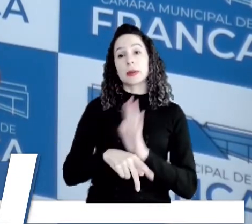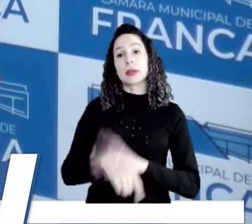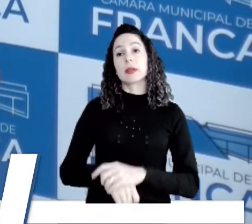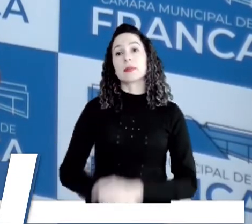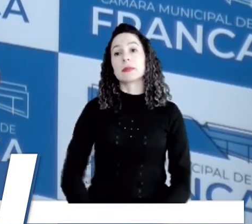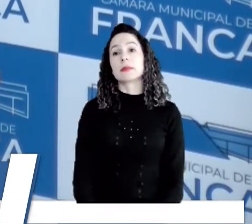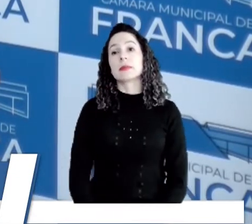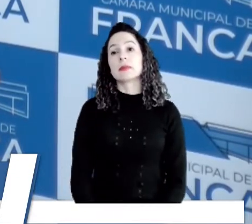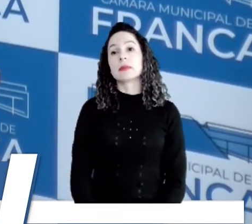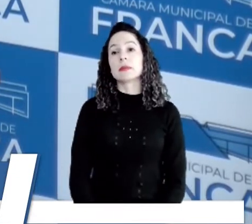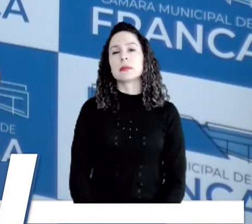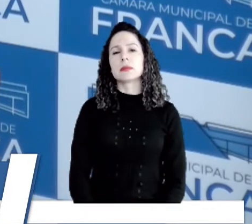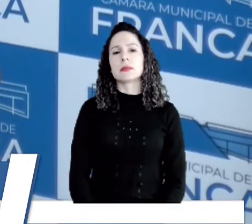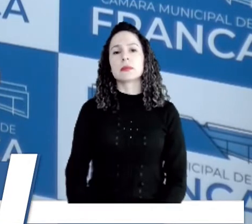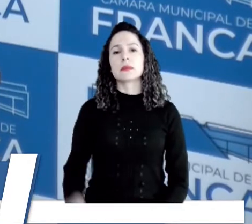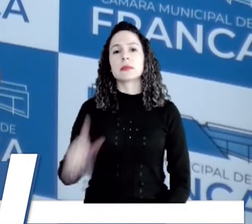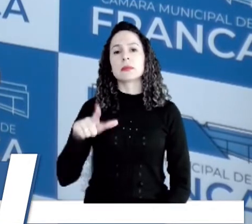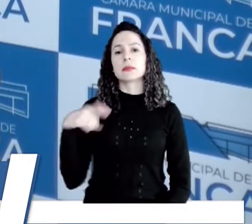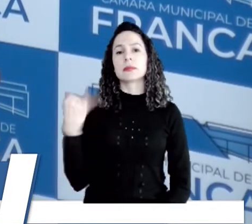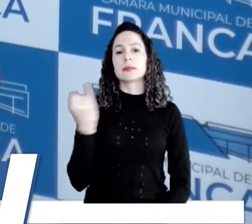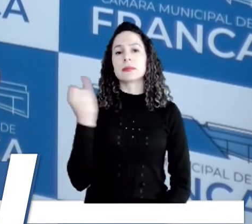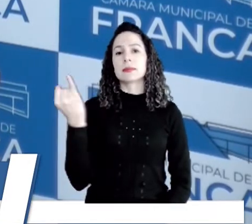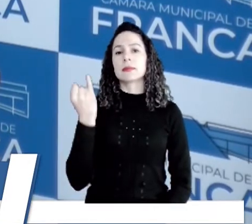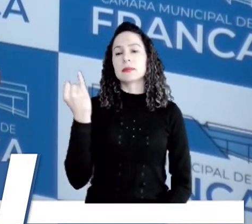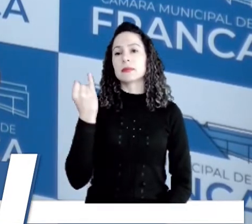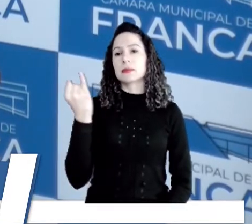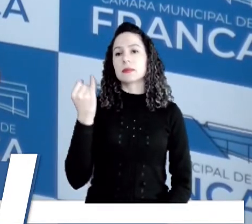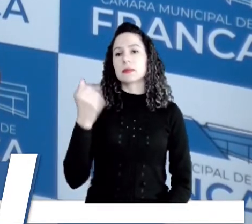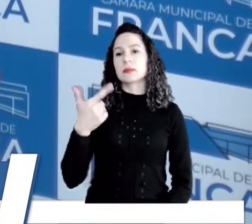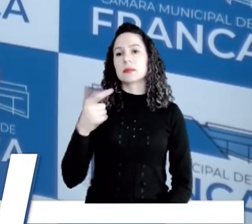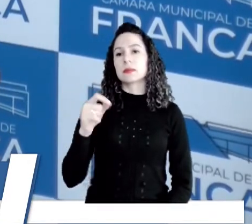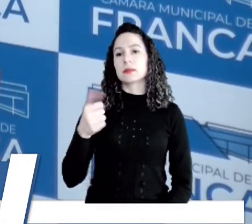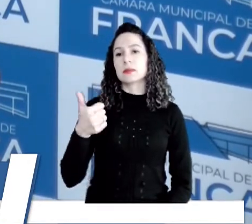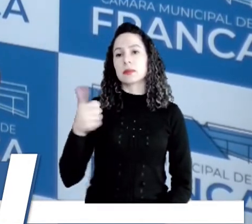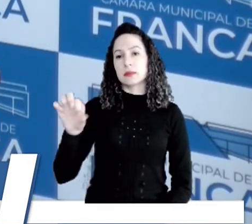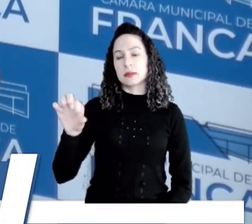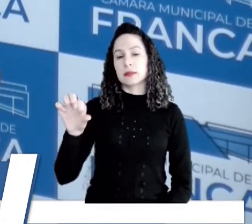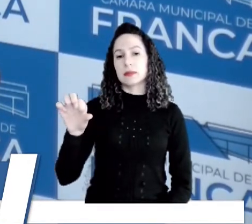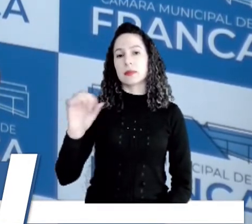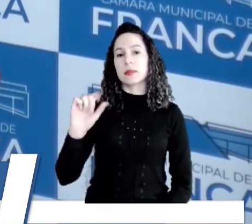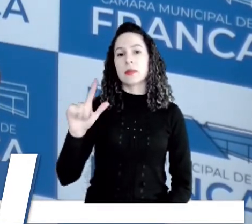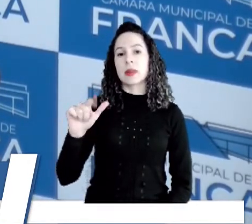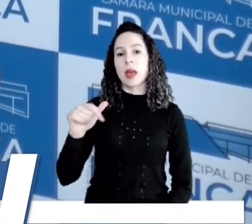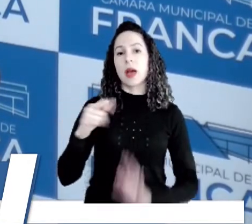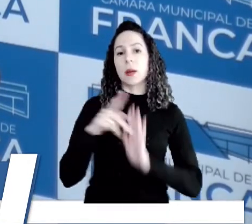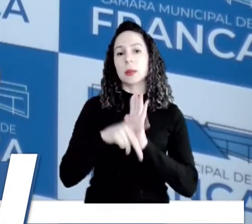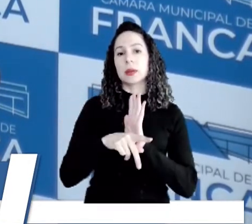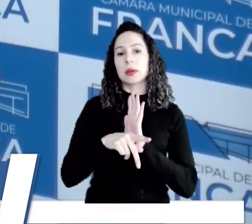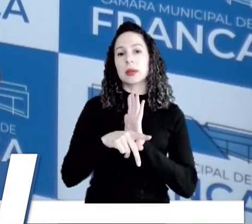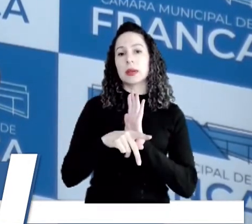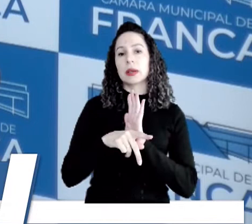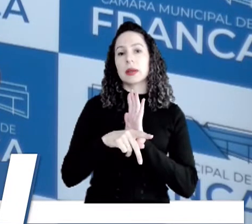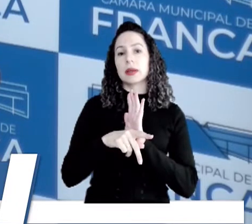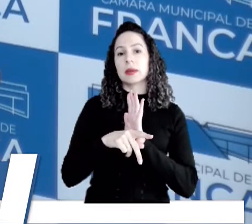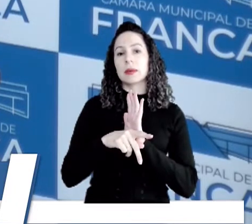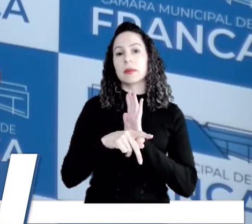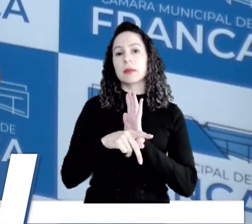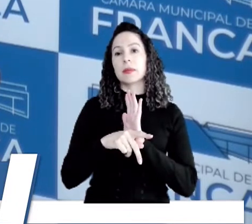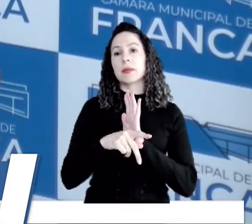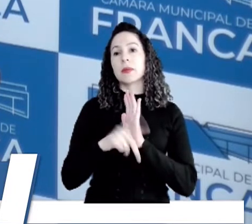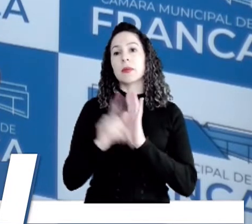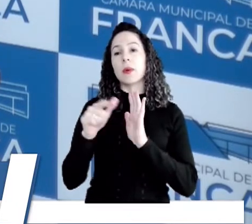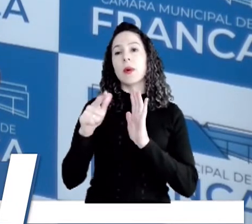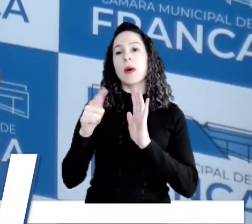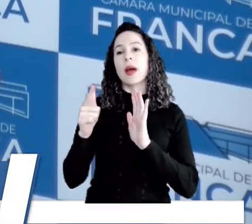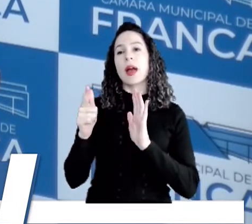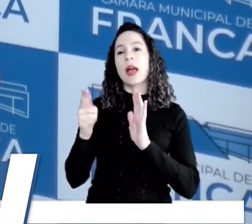muito importante, que começou em 2019, que é a permuta de um imóvel que